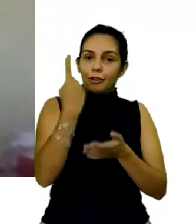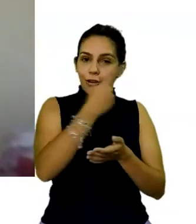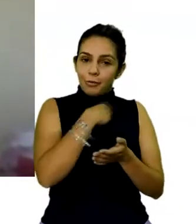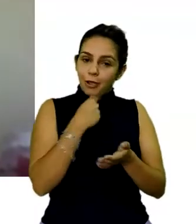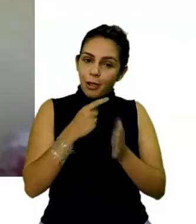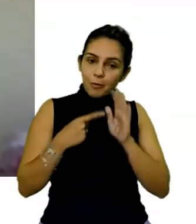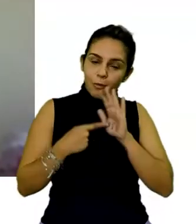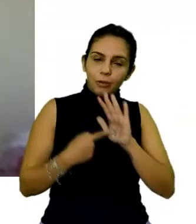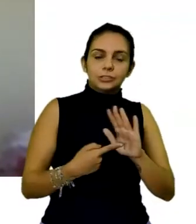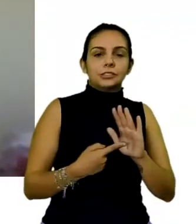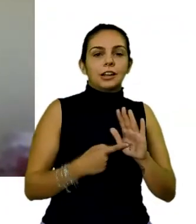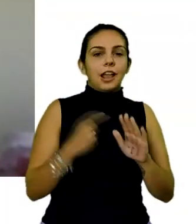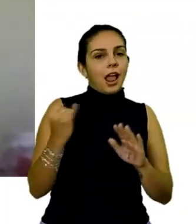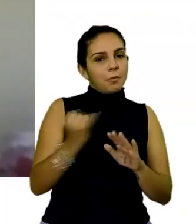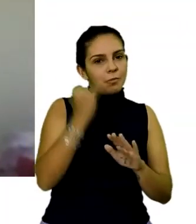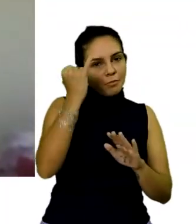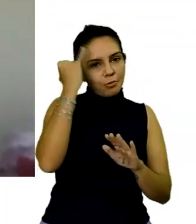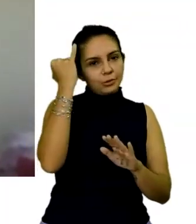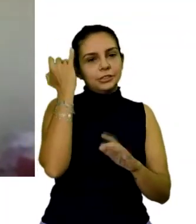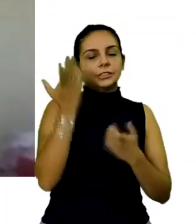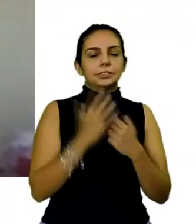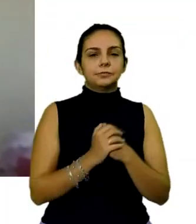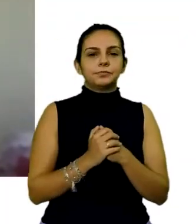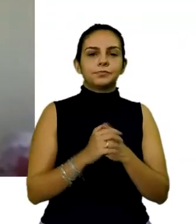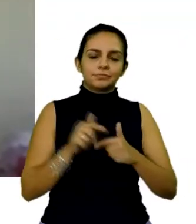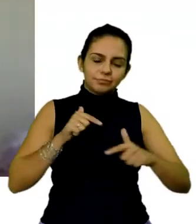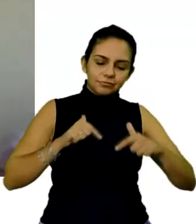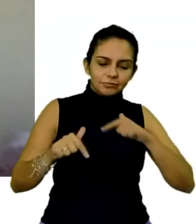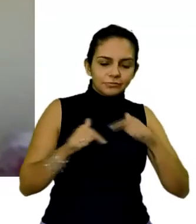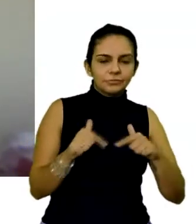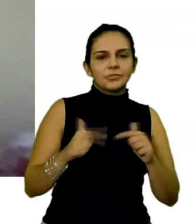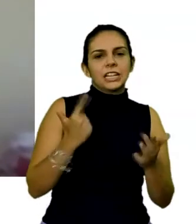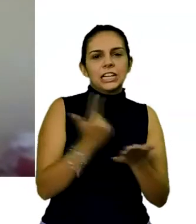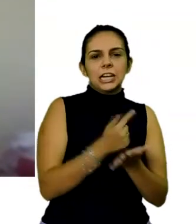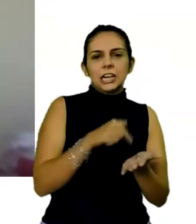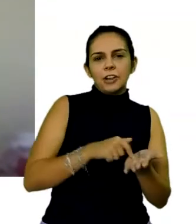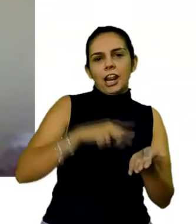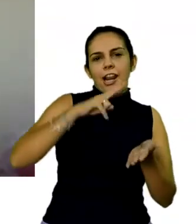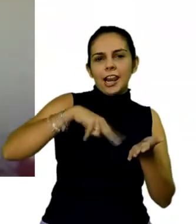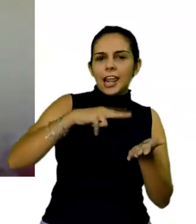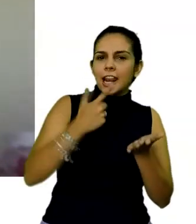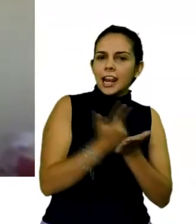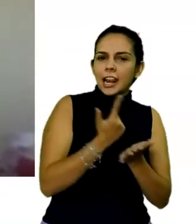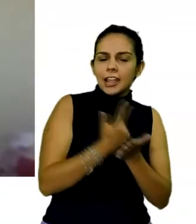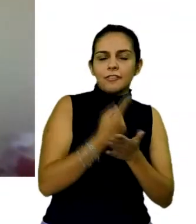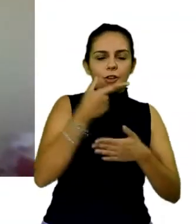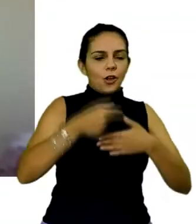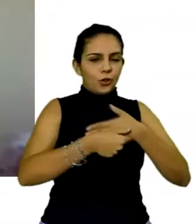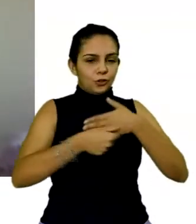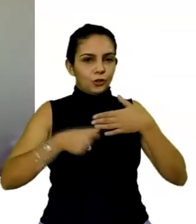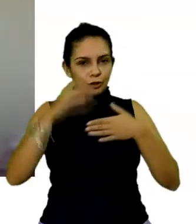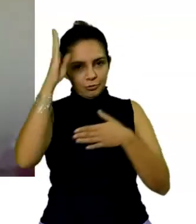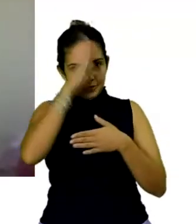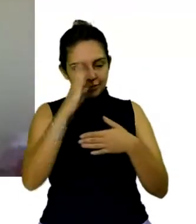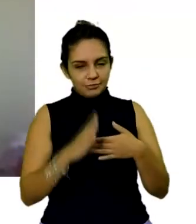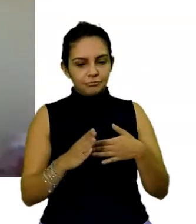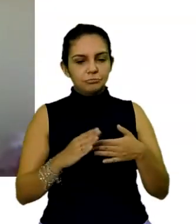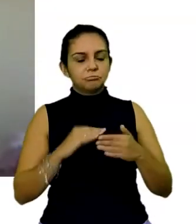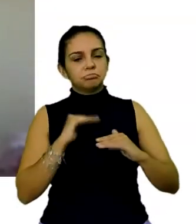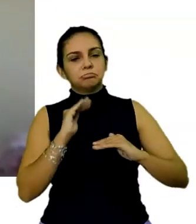precisava mostrar a importância disso, de trabalhar com o livro, de ler o livro de um autor brasileiro. Isso